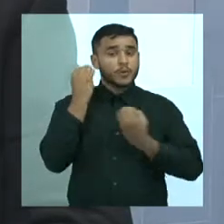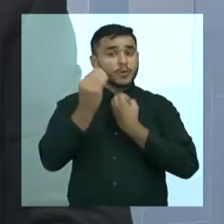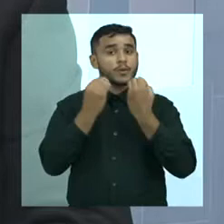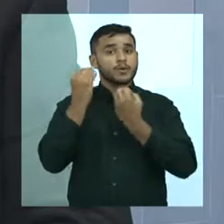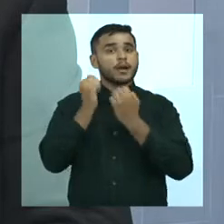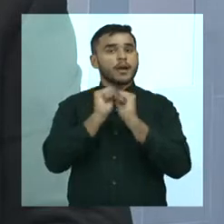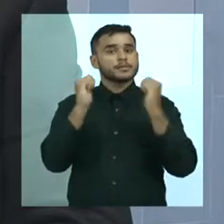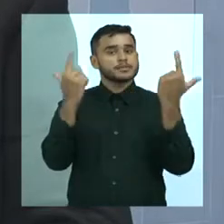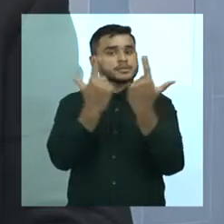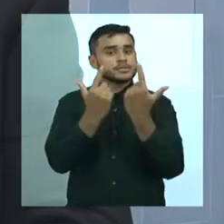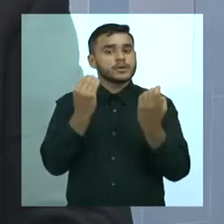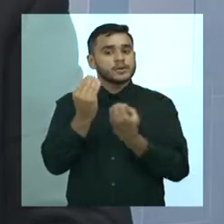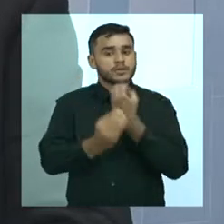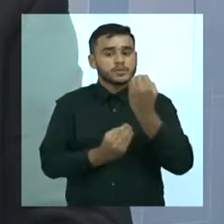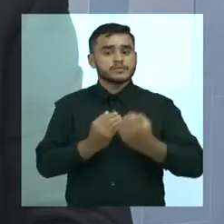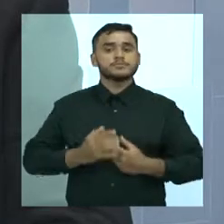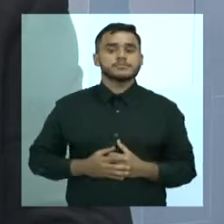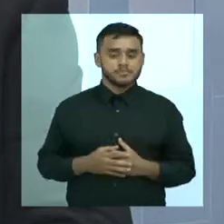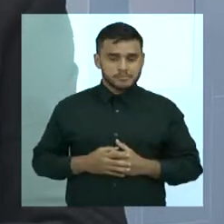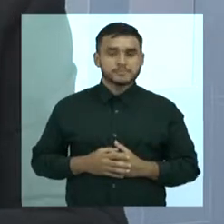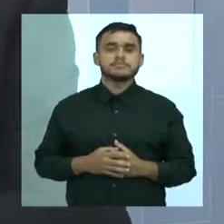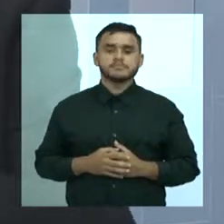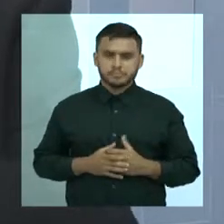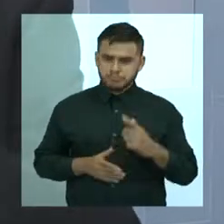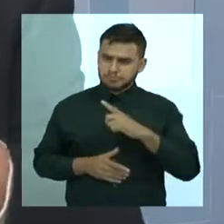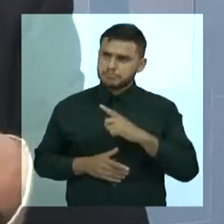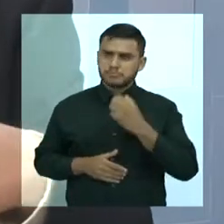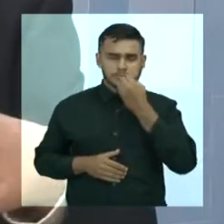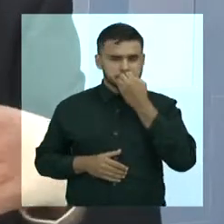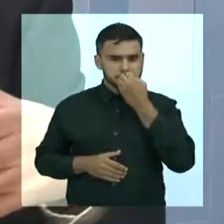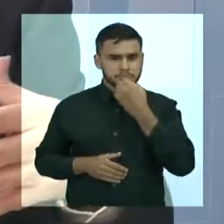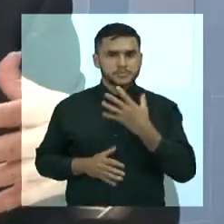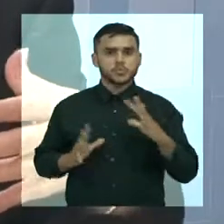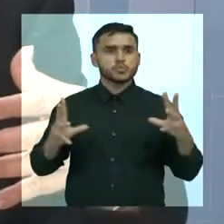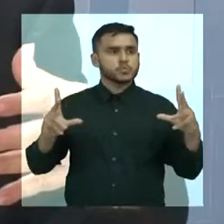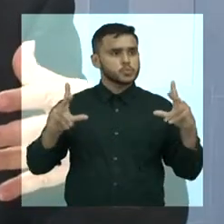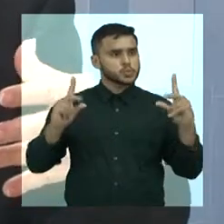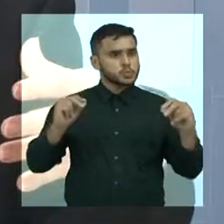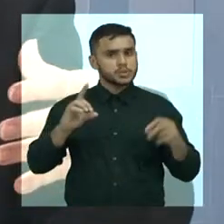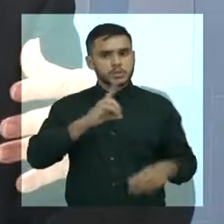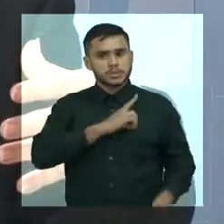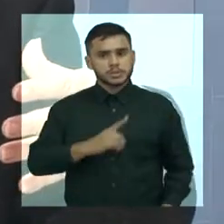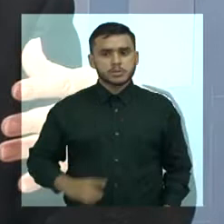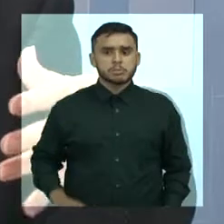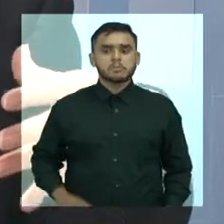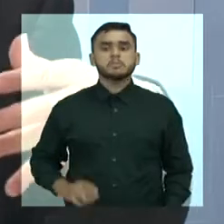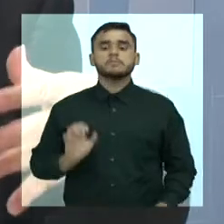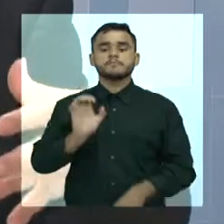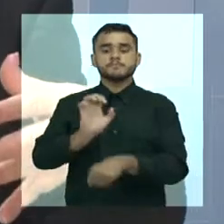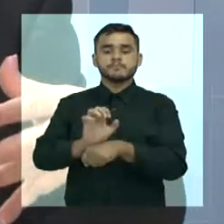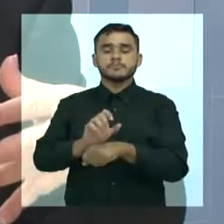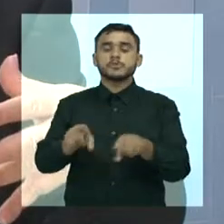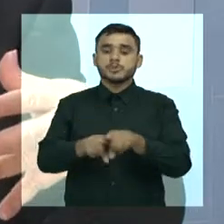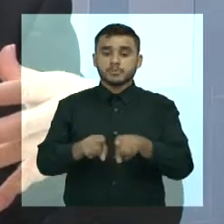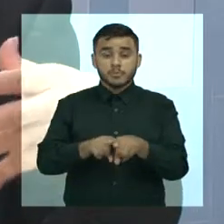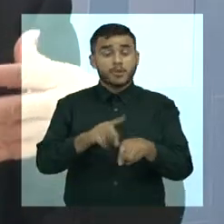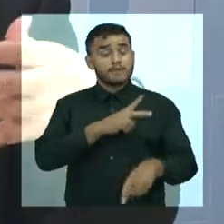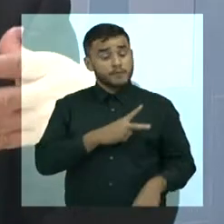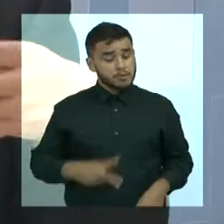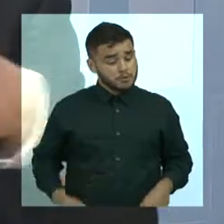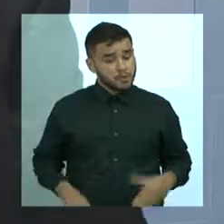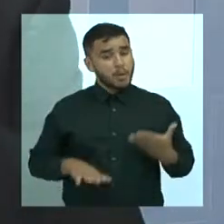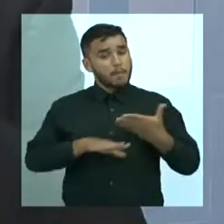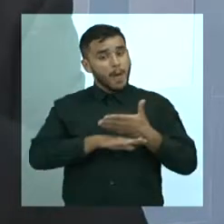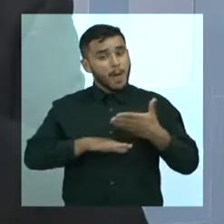tem feito têm sido muito prestigiados, muitos deputados estaduais e vereadores de